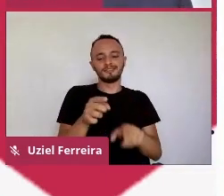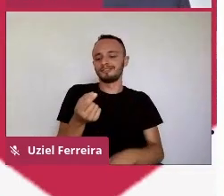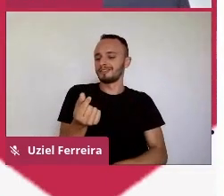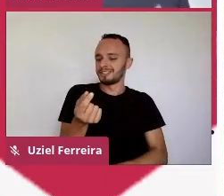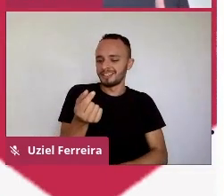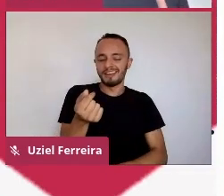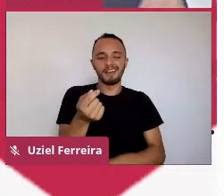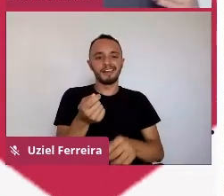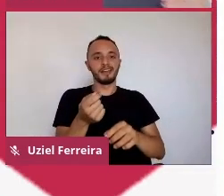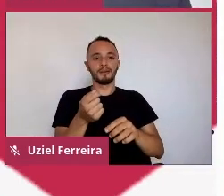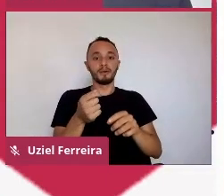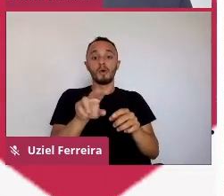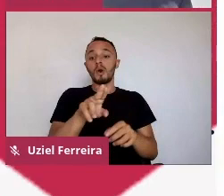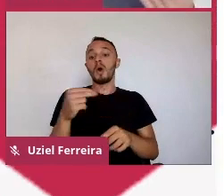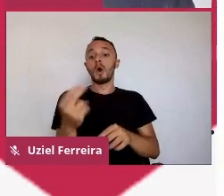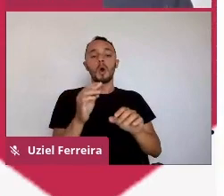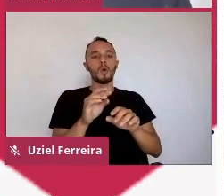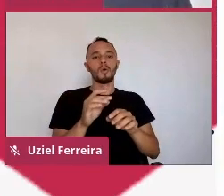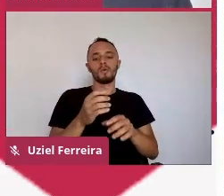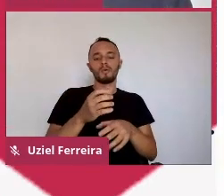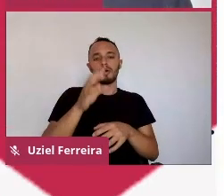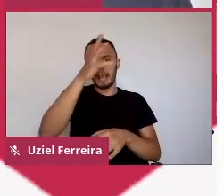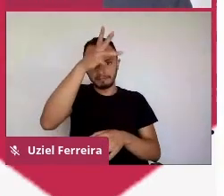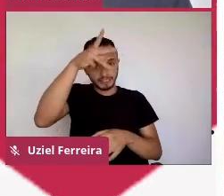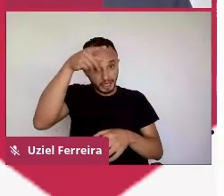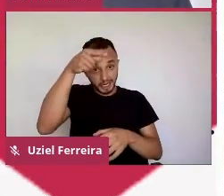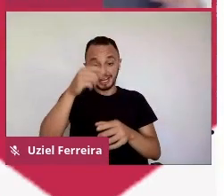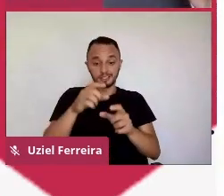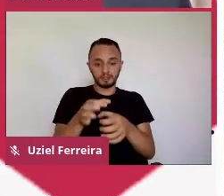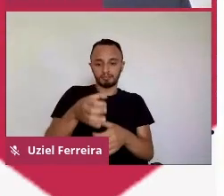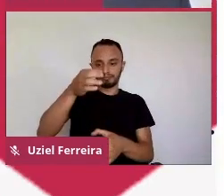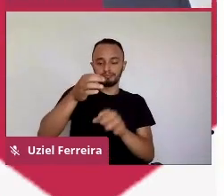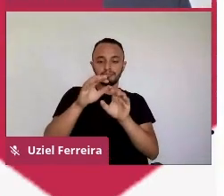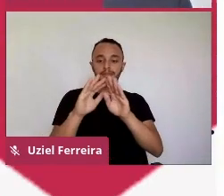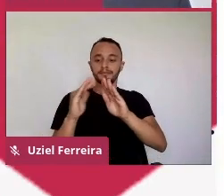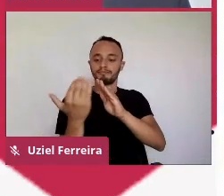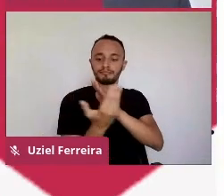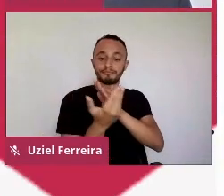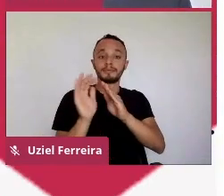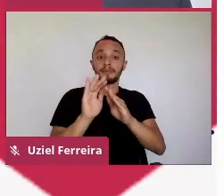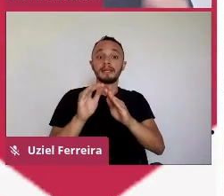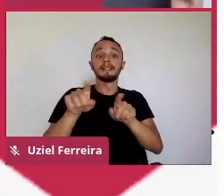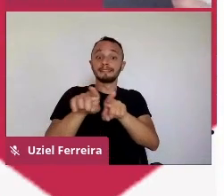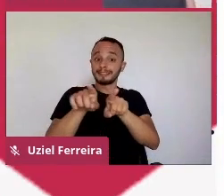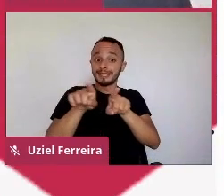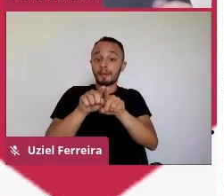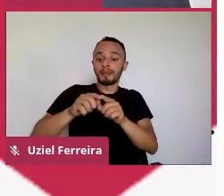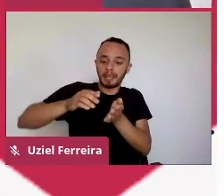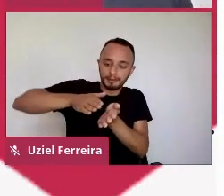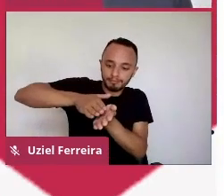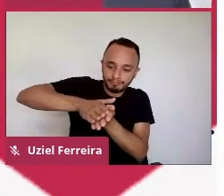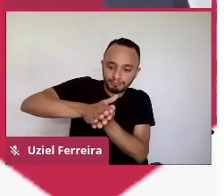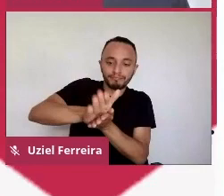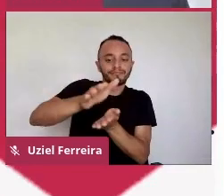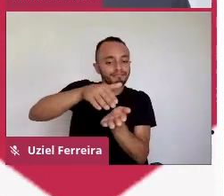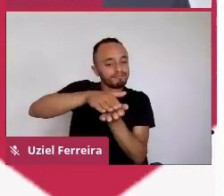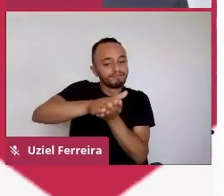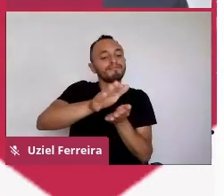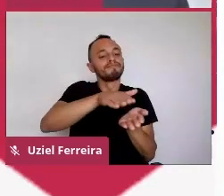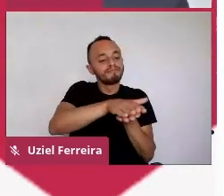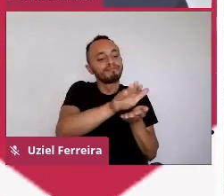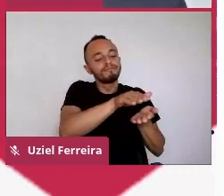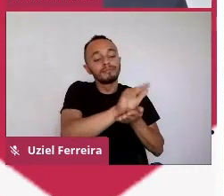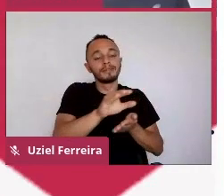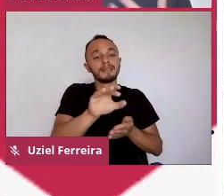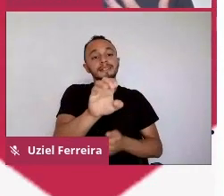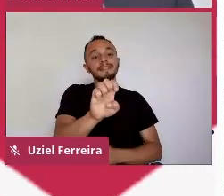os impressos, os panfletos, também são serigrafia, ou seja, a gravura está ali no nosso cotidiano, sempre presente. E